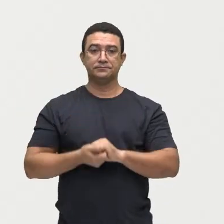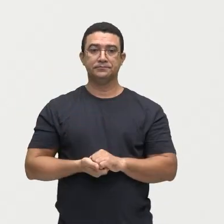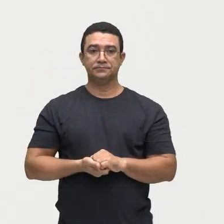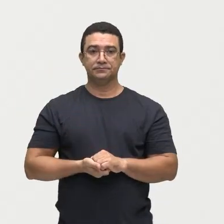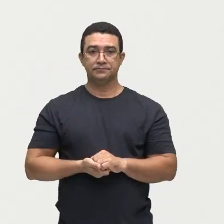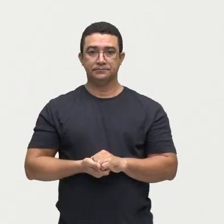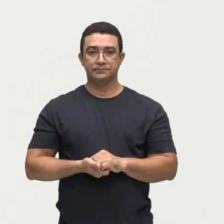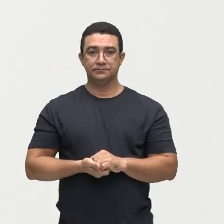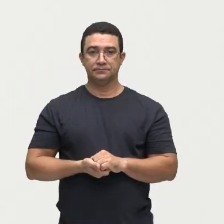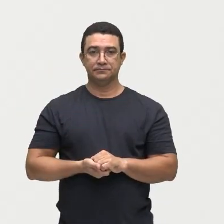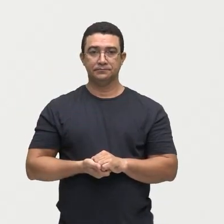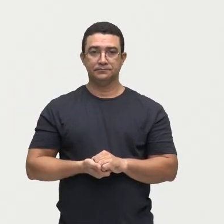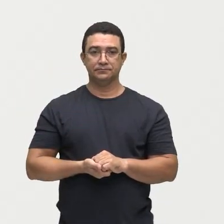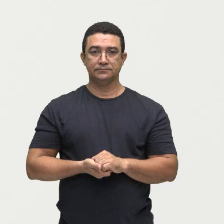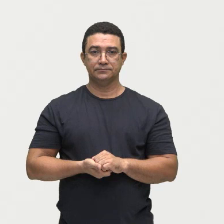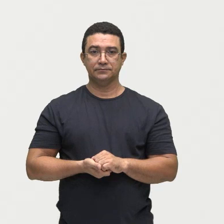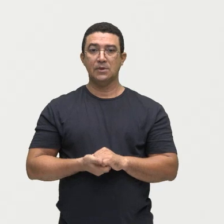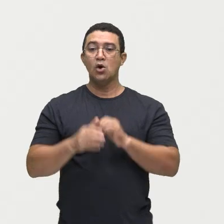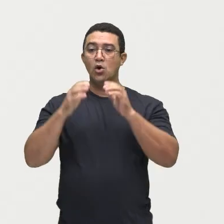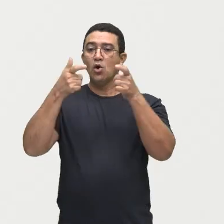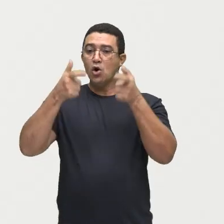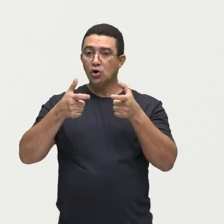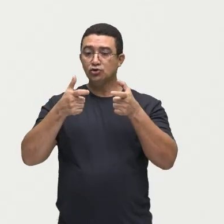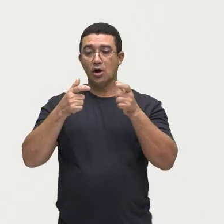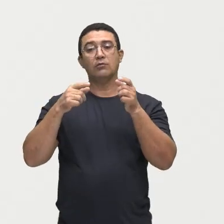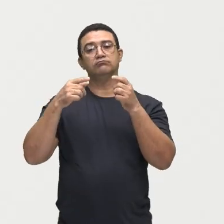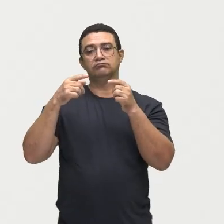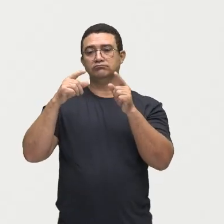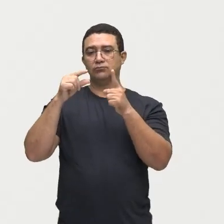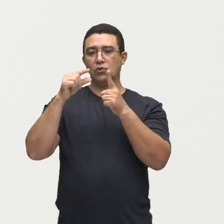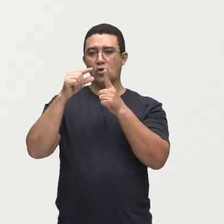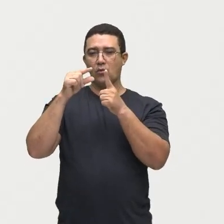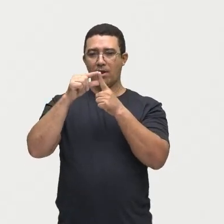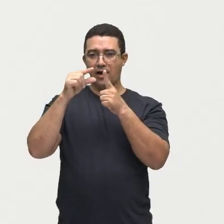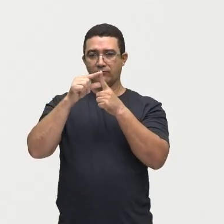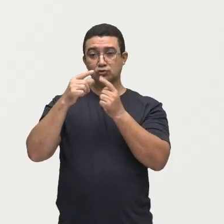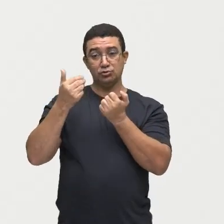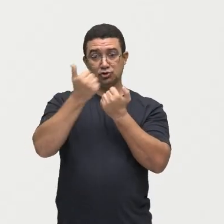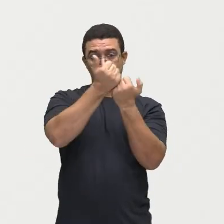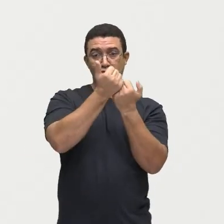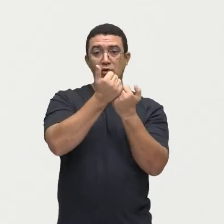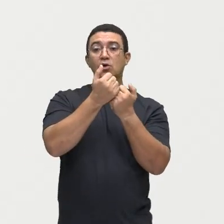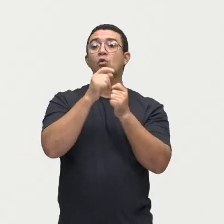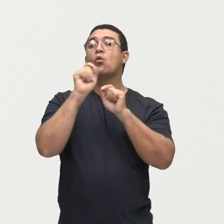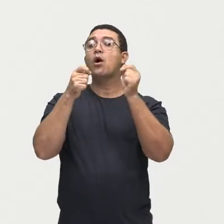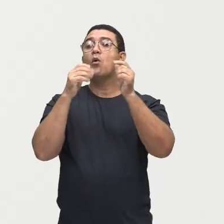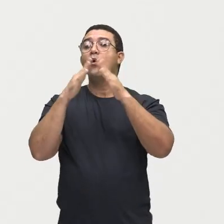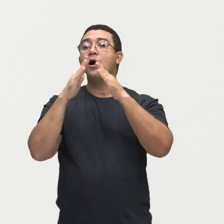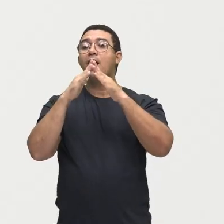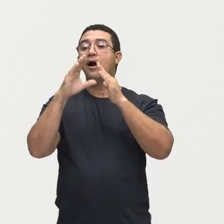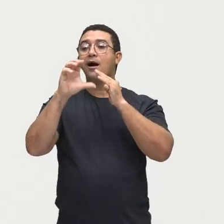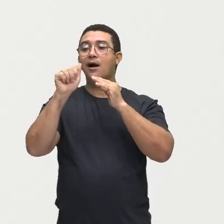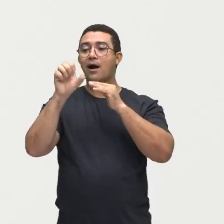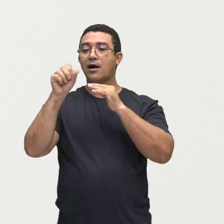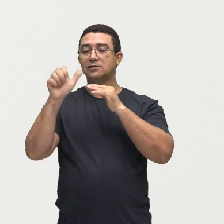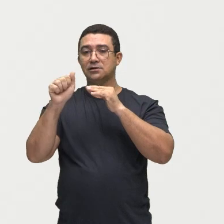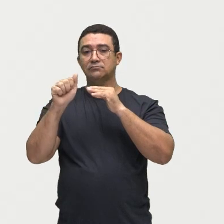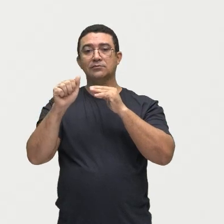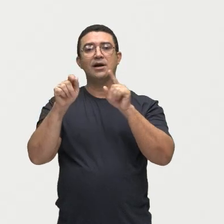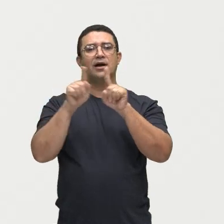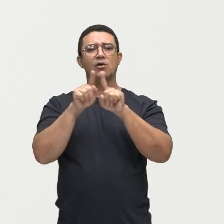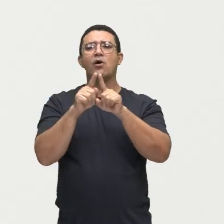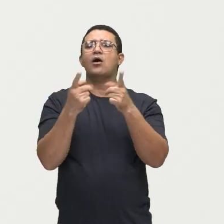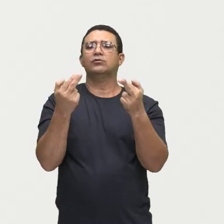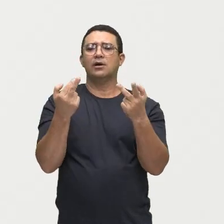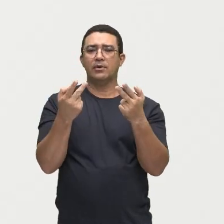onde está se referindo a que termo? Casa. Quando eu digo onde é o lugar, casa, né? Então, você vai fazer a mesma coisa com esta